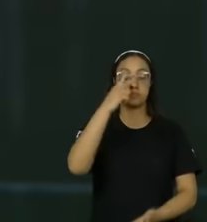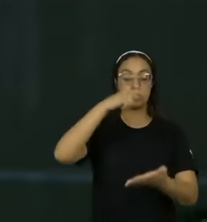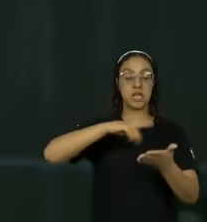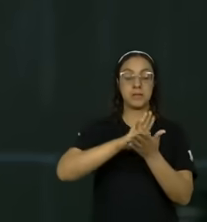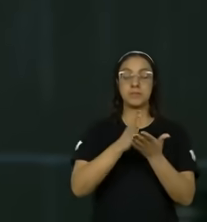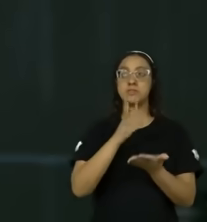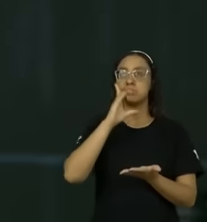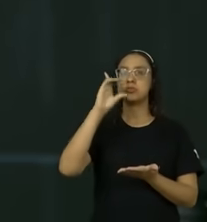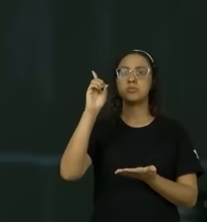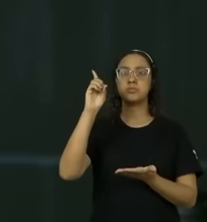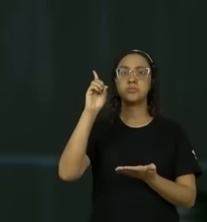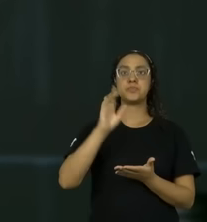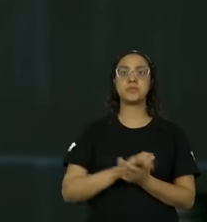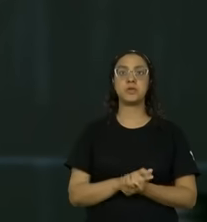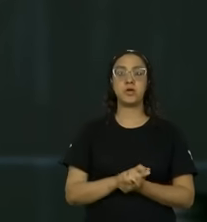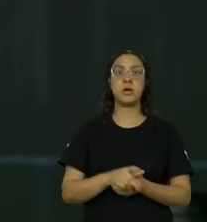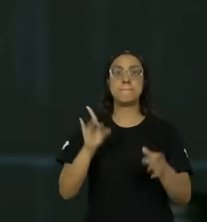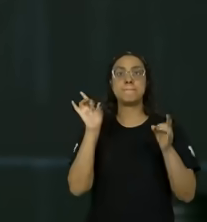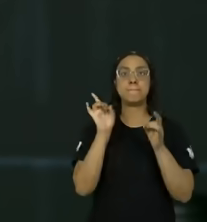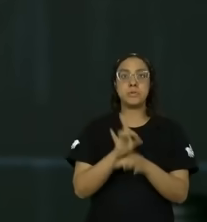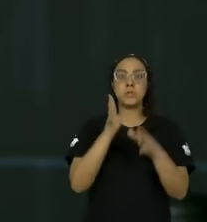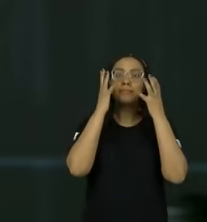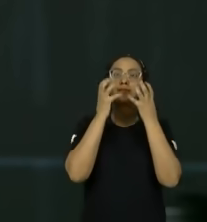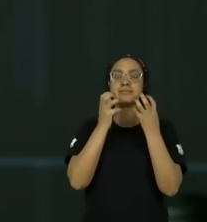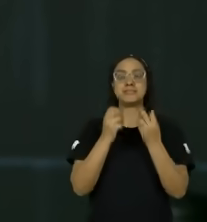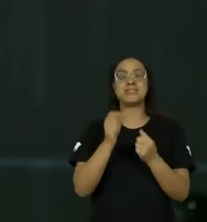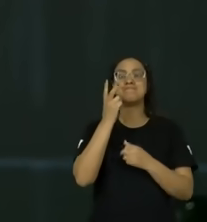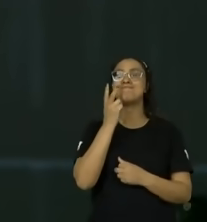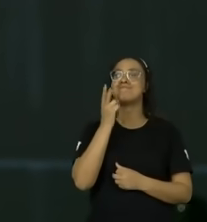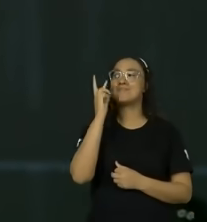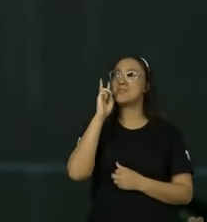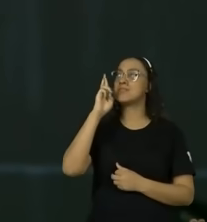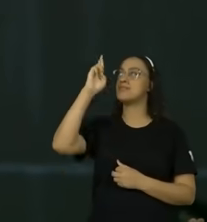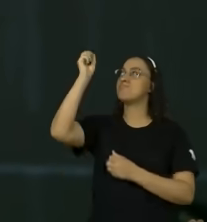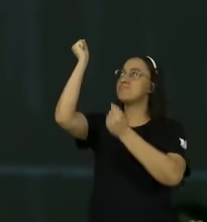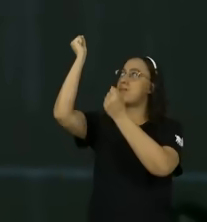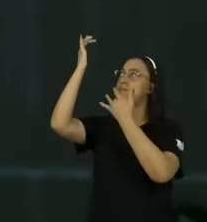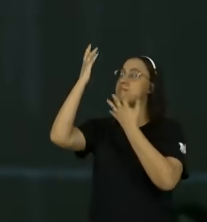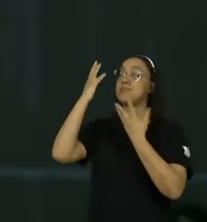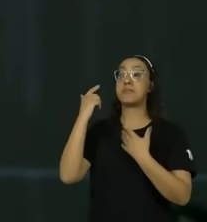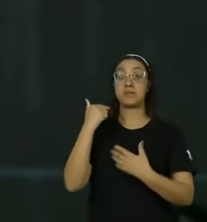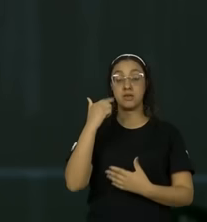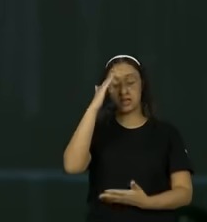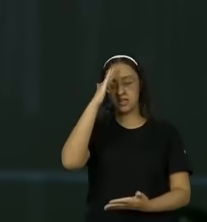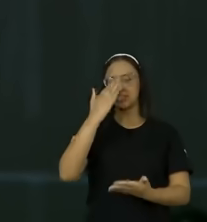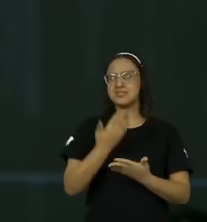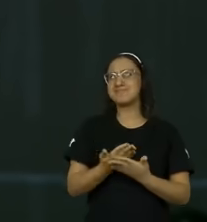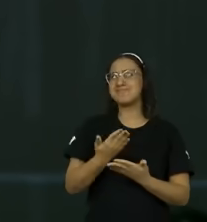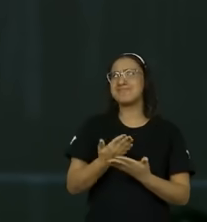casa, o lugar onde você estiver, pronto para receber a voz de Deus. Eu acredito que a palavra de Deus pode mudar o nosso